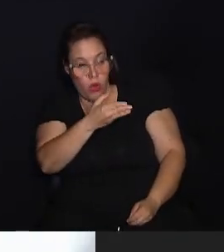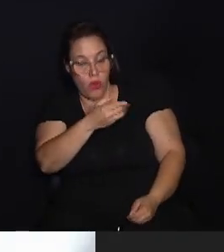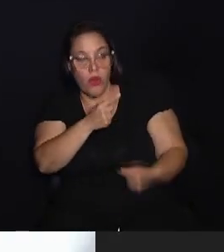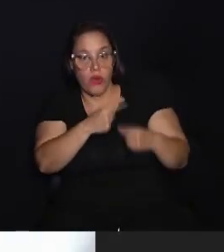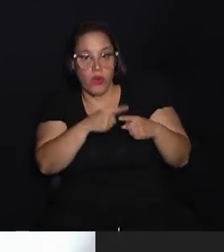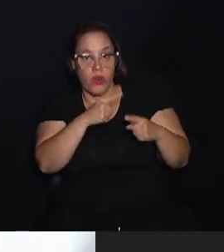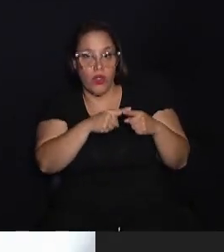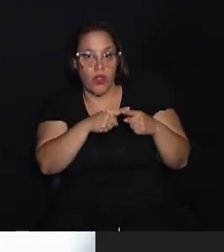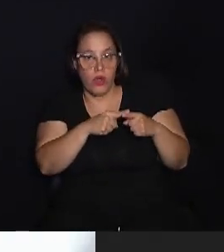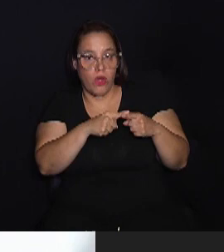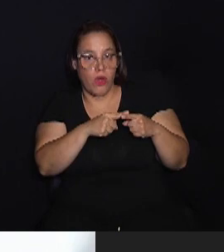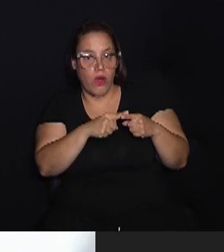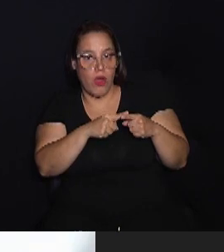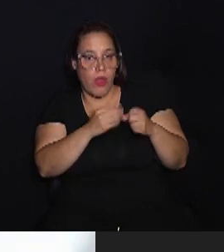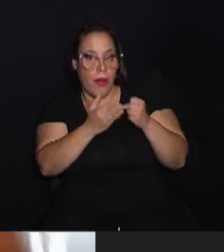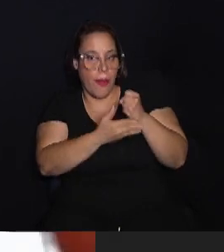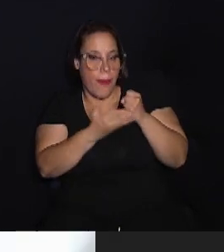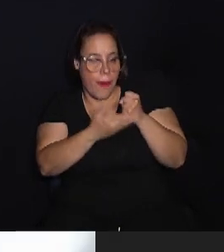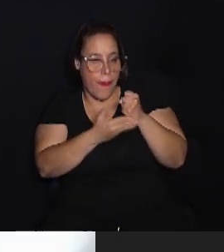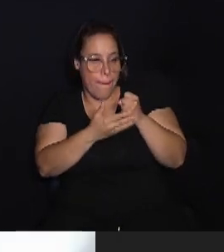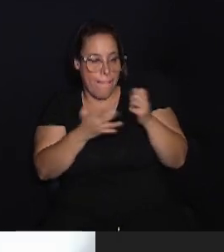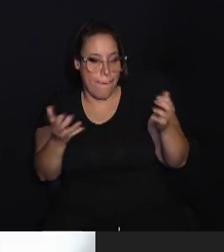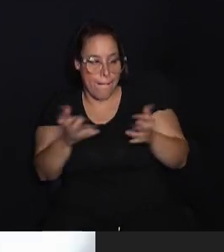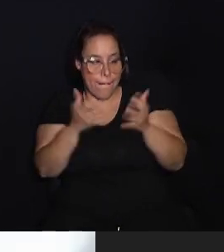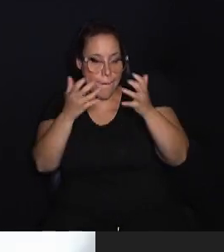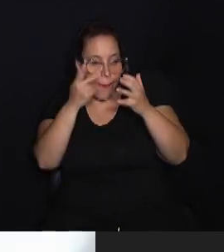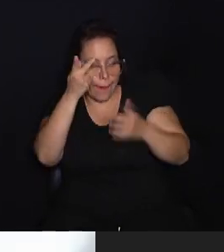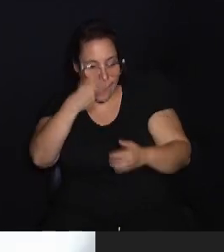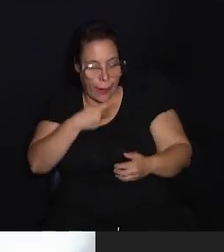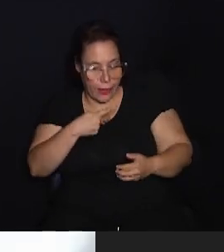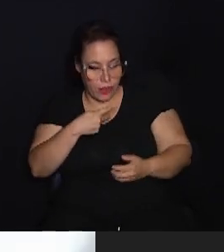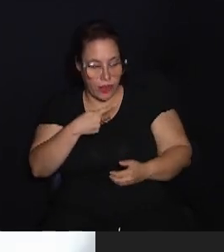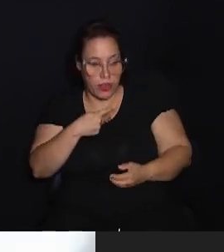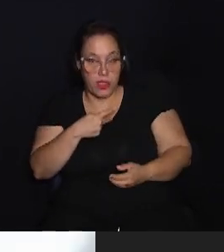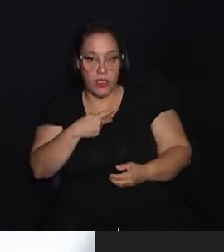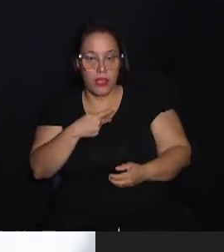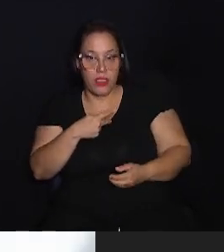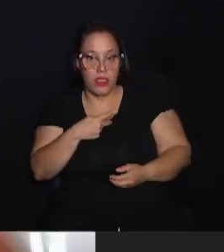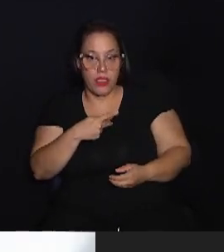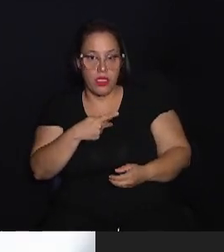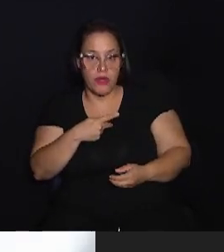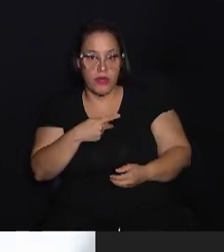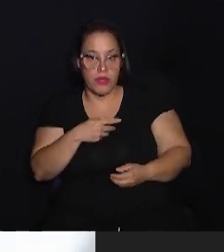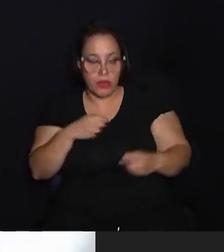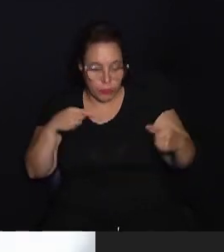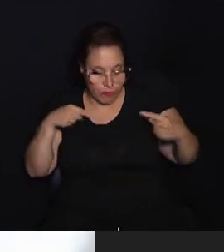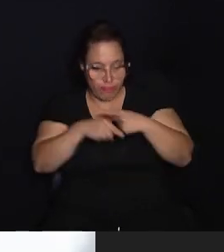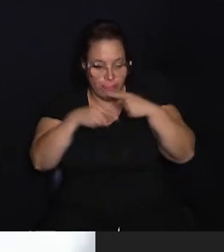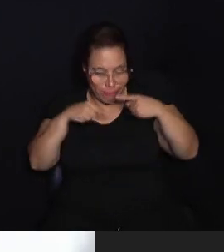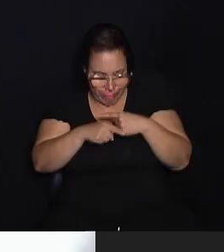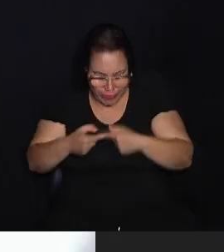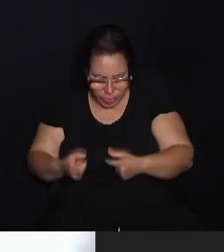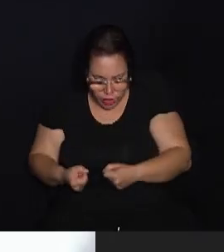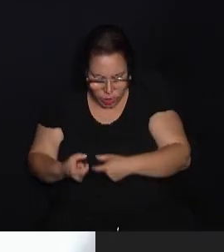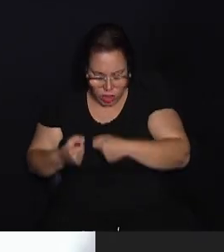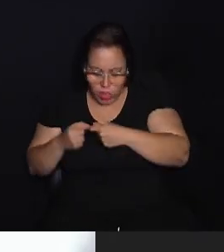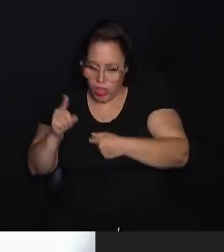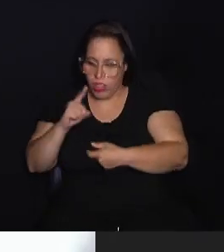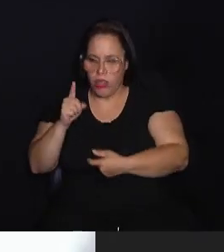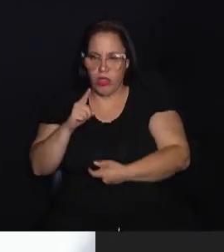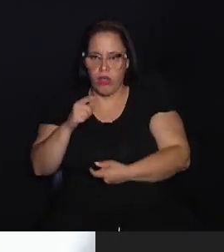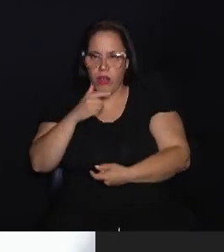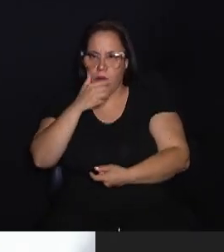o conceito de se estimular o próprio corpo a combater o câncer não é